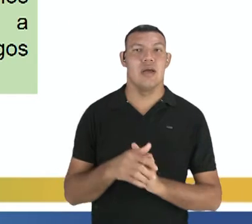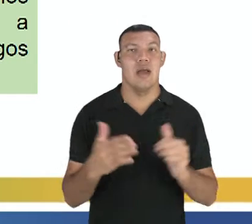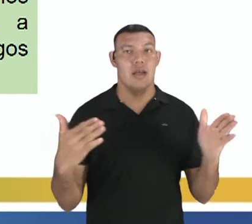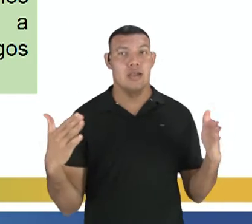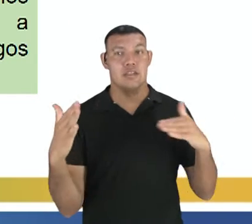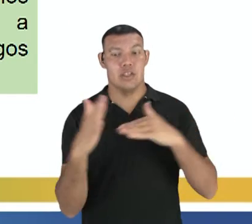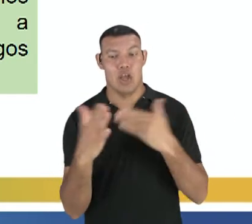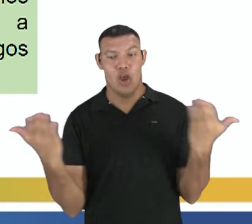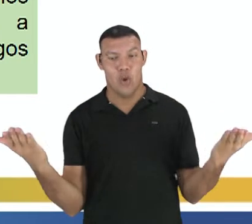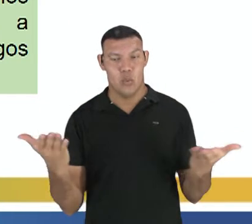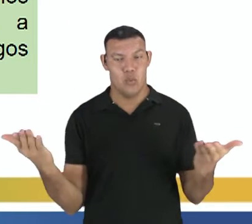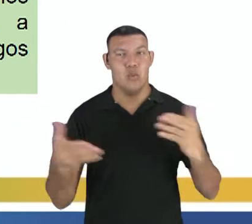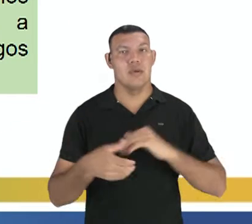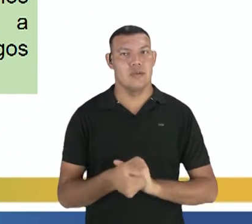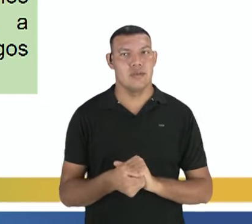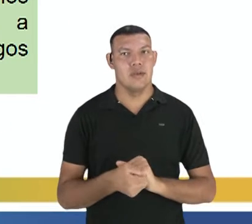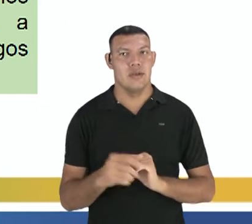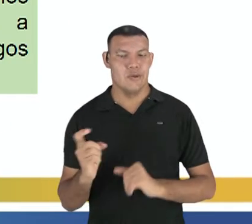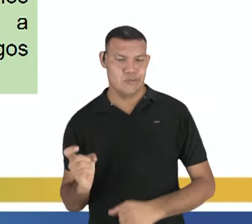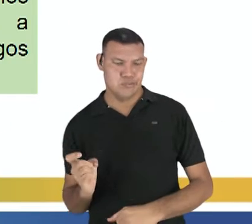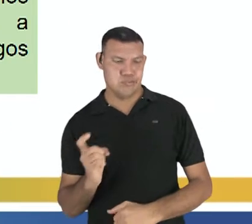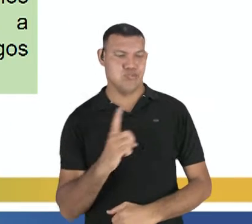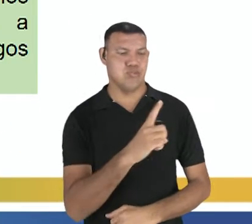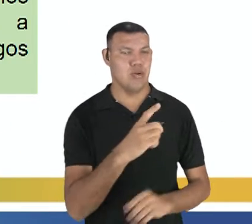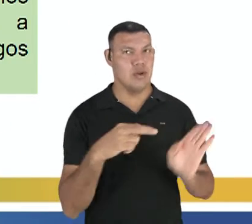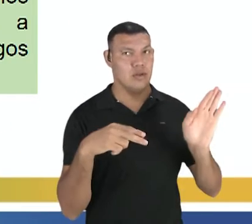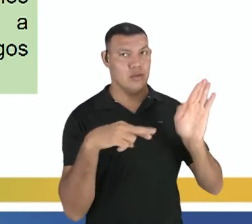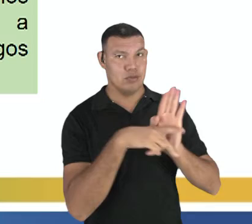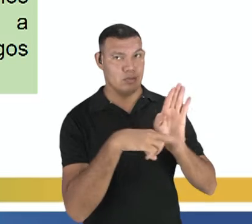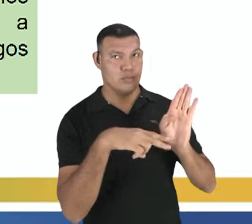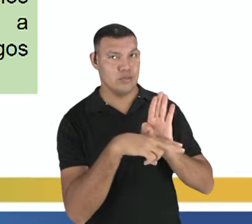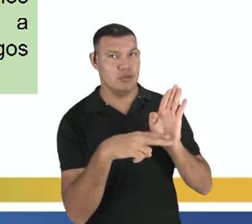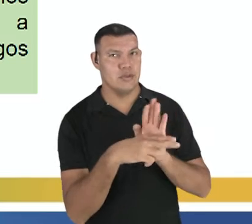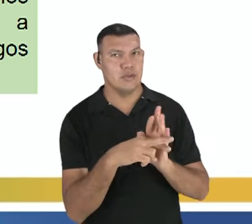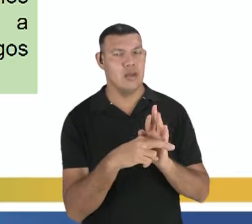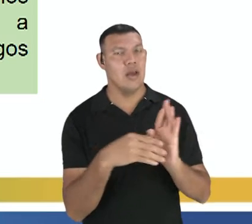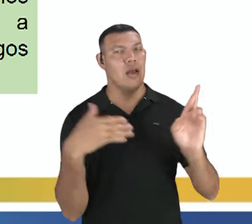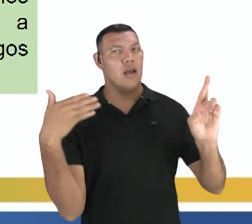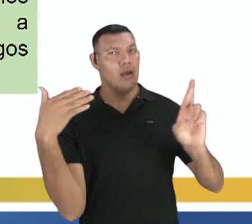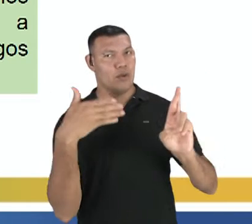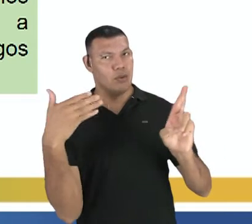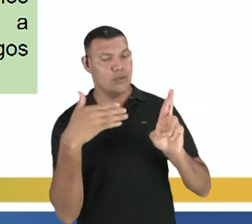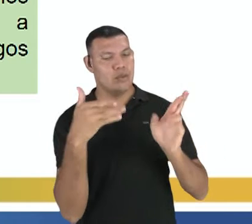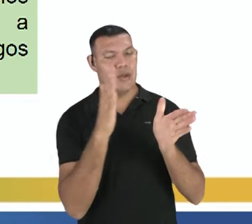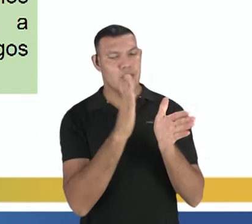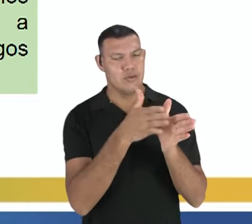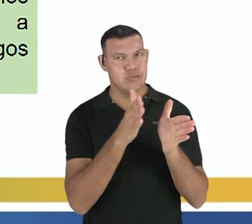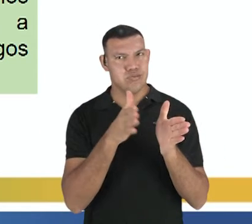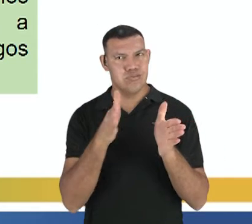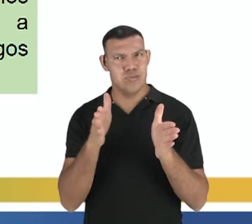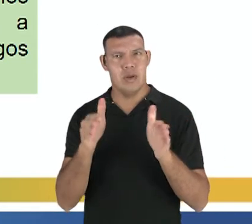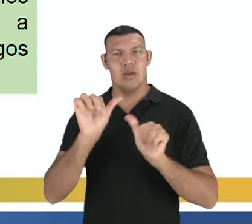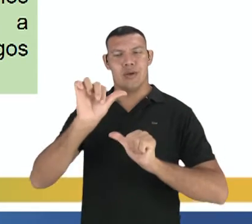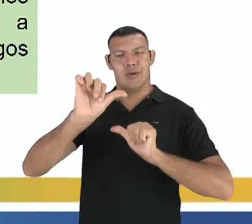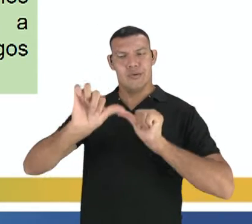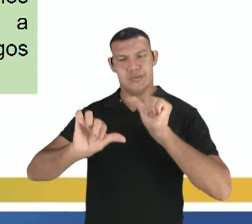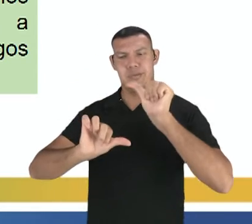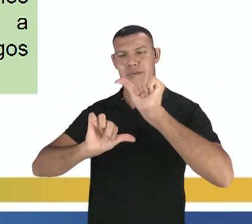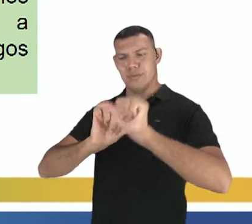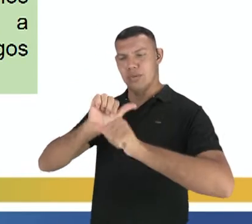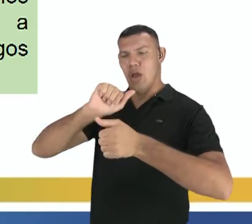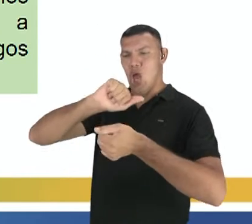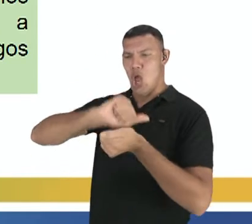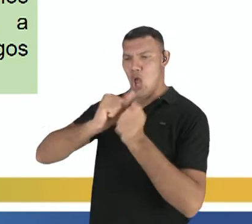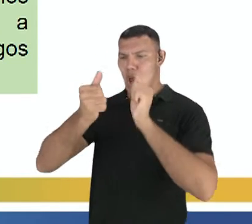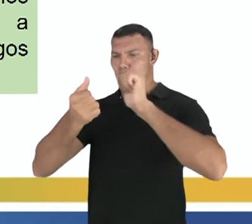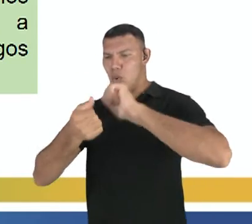Então, a evolução biológica, ela corresponde a esse processo de mudança e adaptação